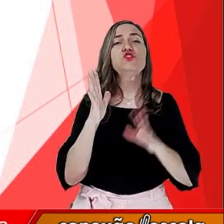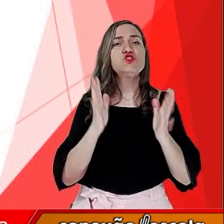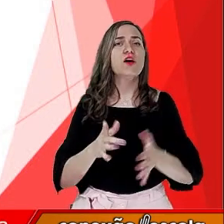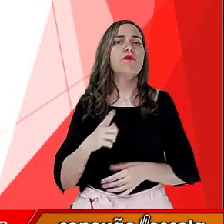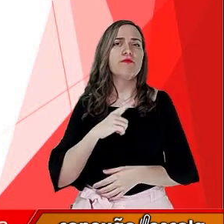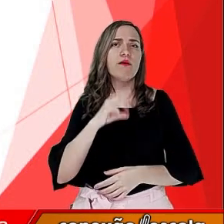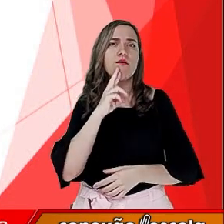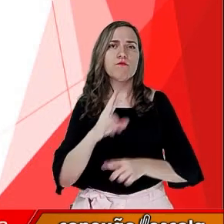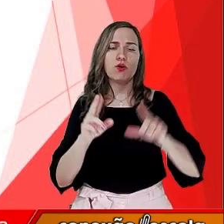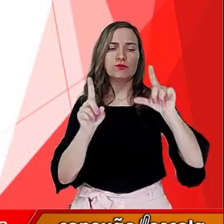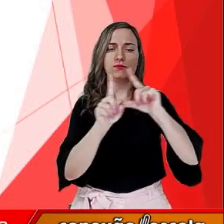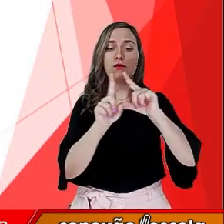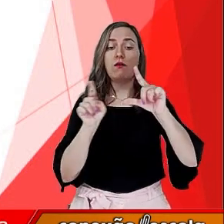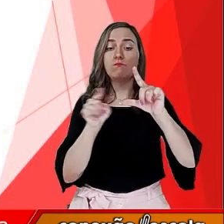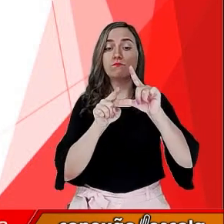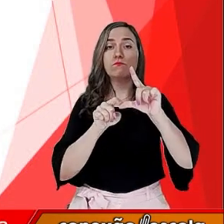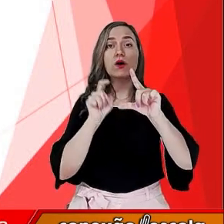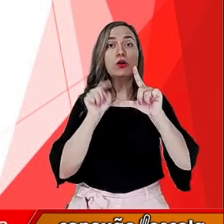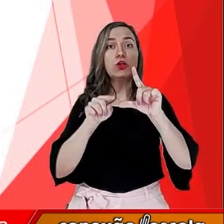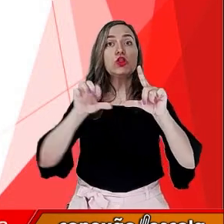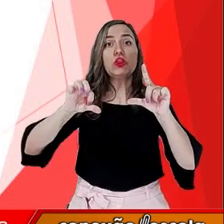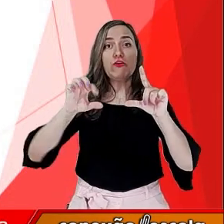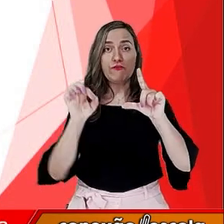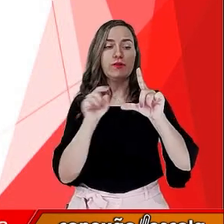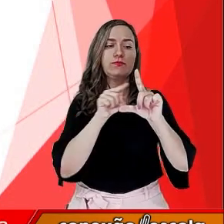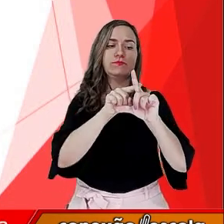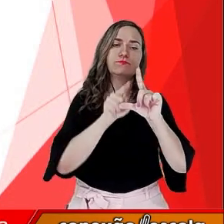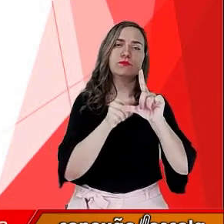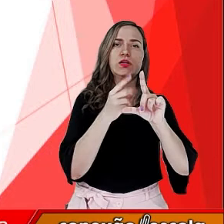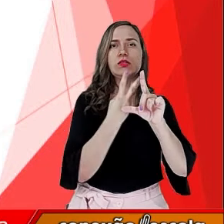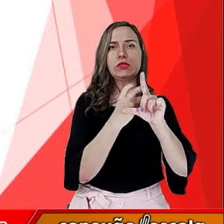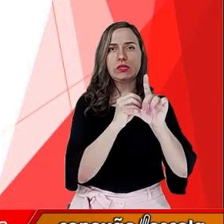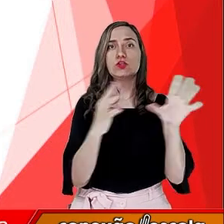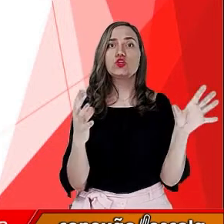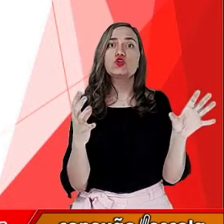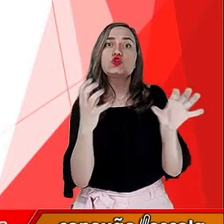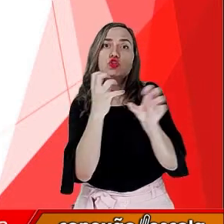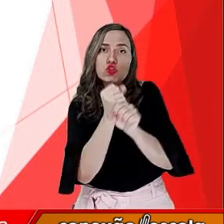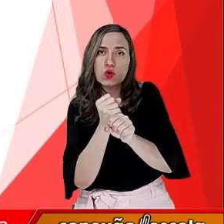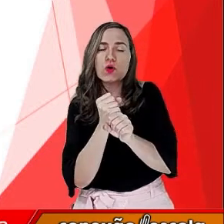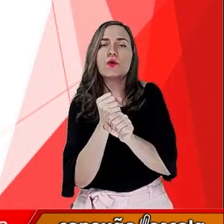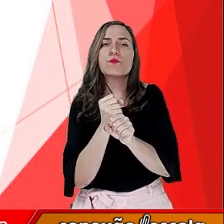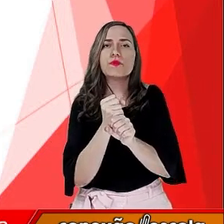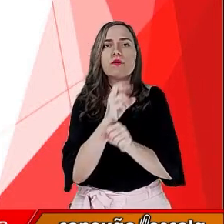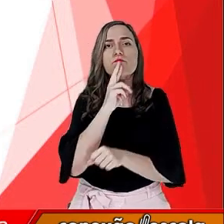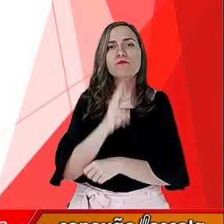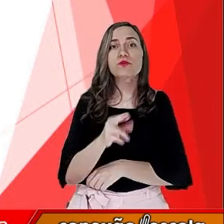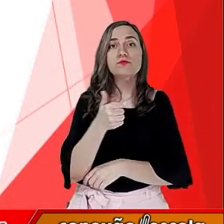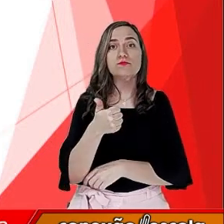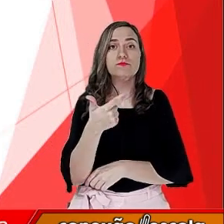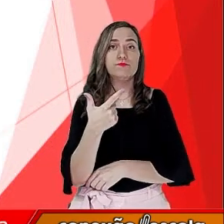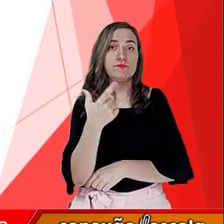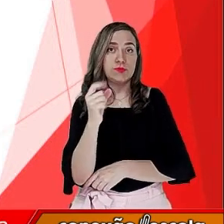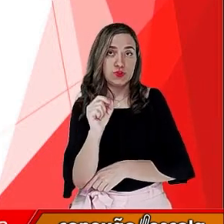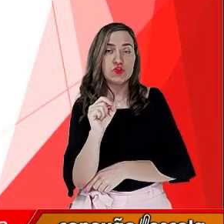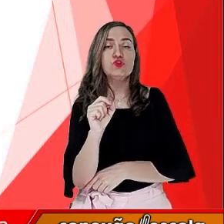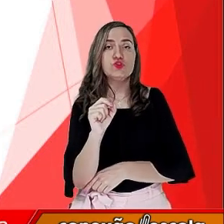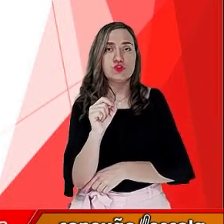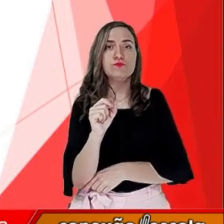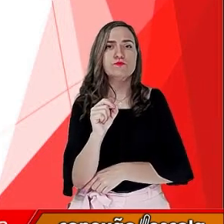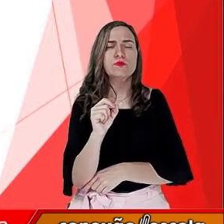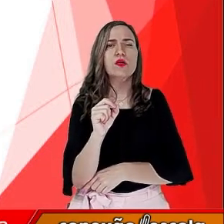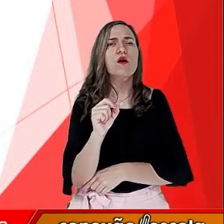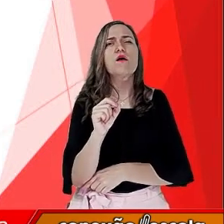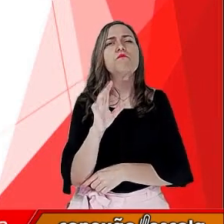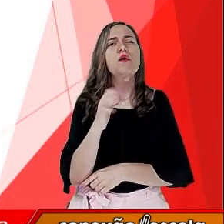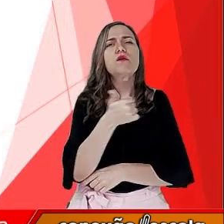já tenho 30 e 90, 30 mais 90 graus vai dar 120. 120